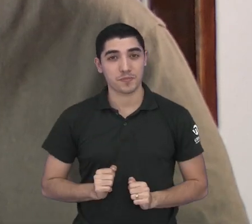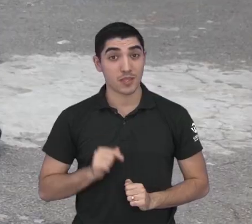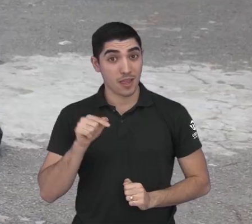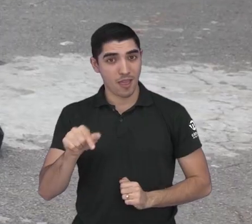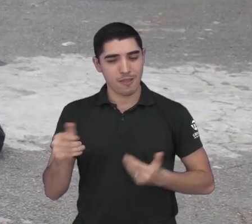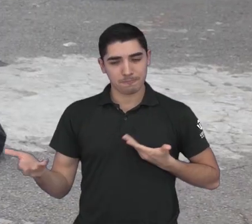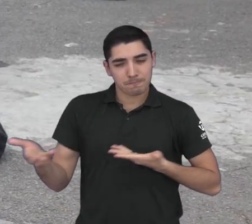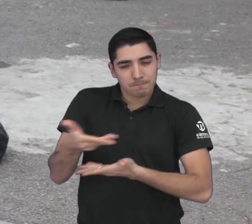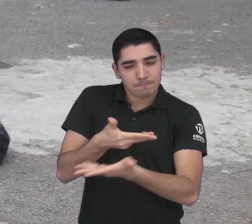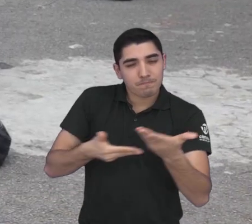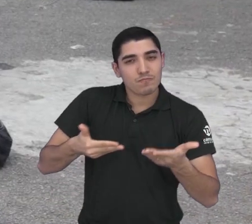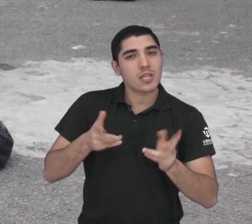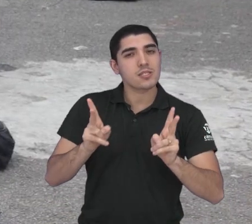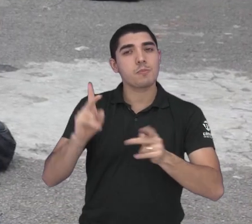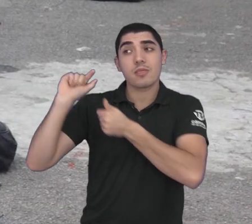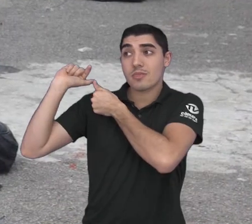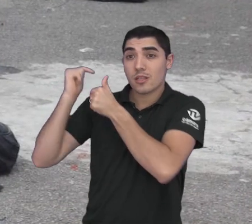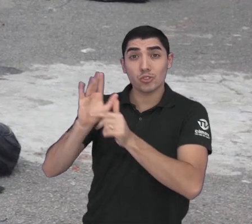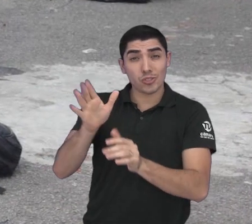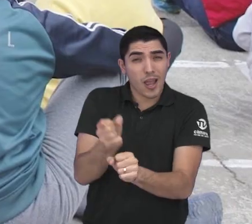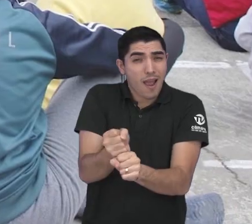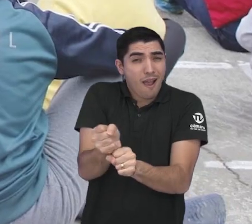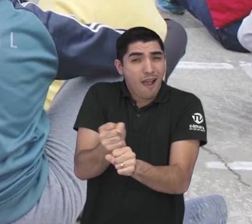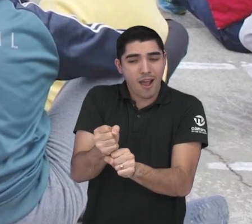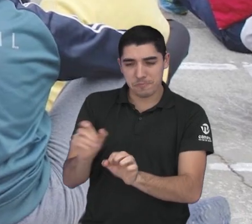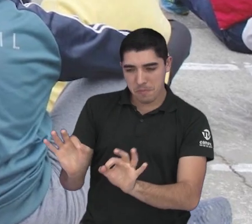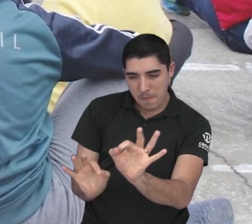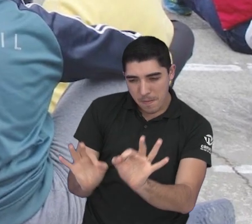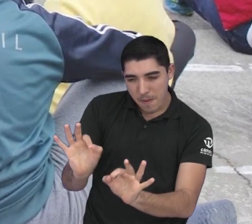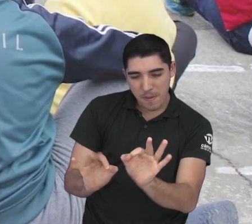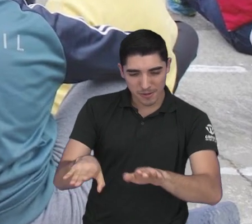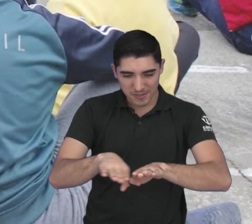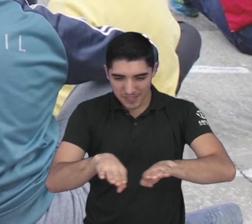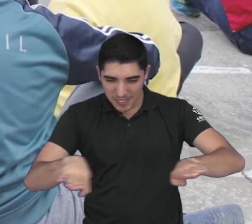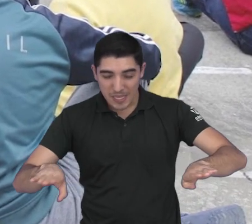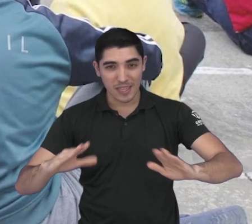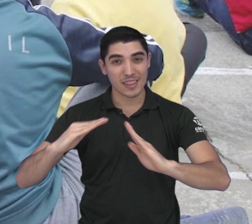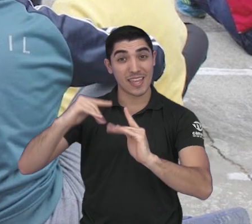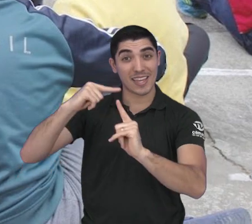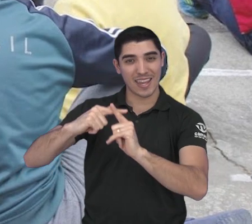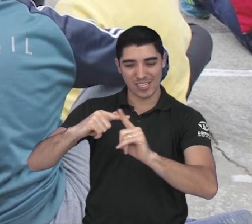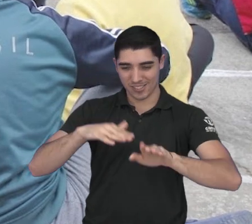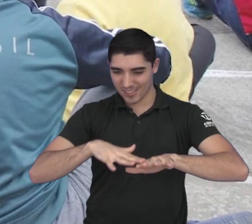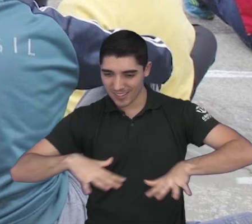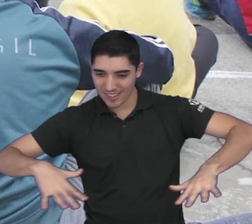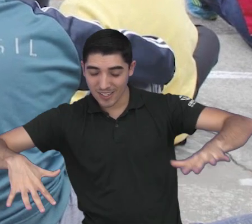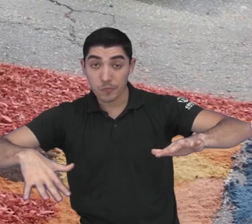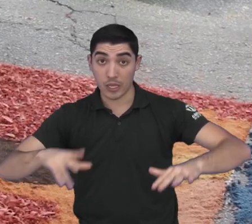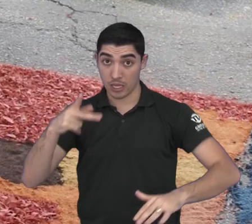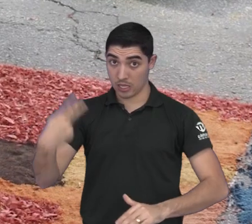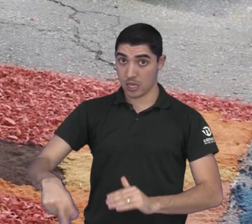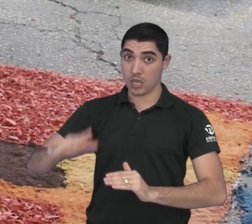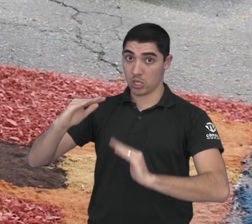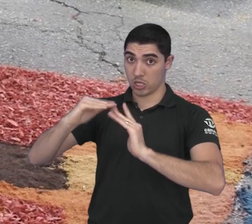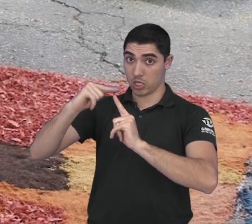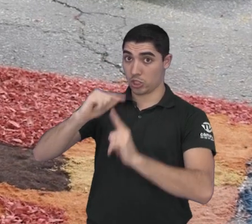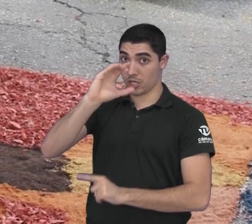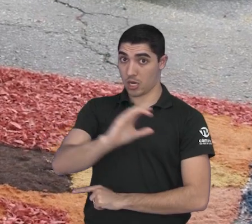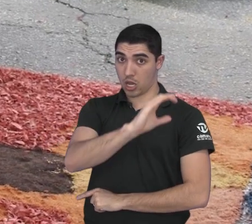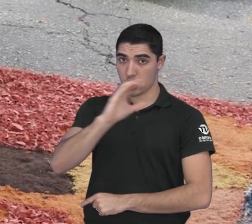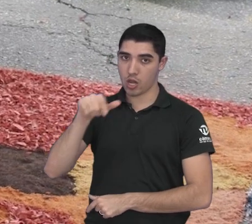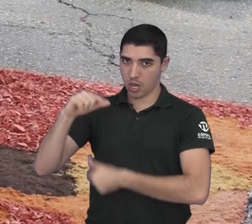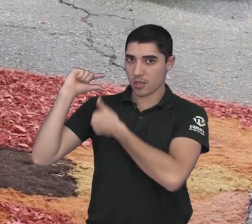família. Vínculo que fortalece tradições. Já são anos de dedicação à confecção dos tapetes, uma herança da